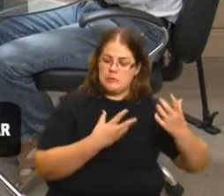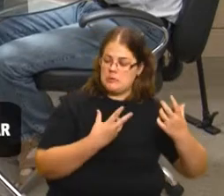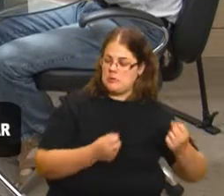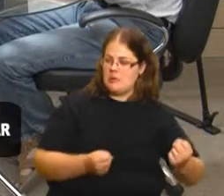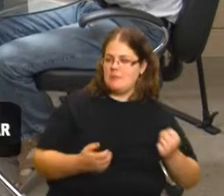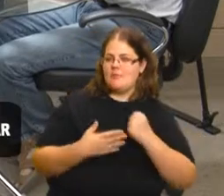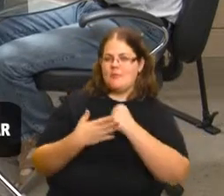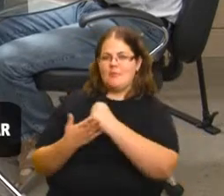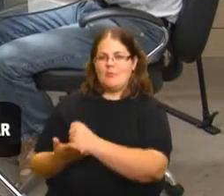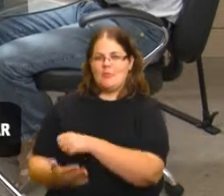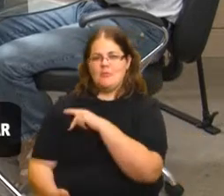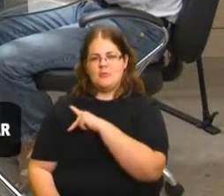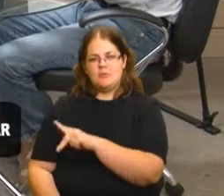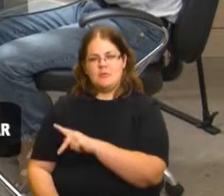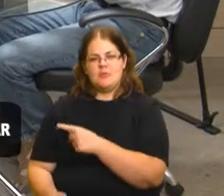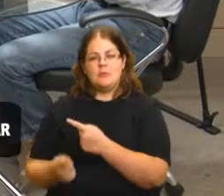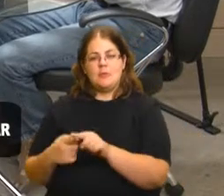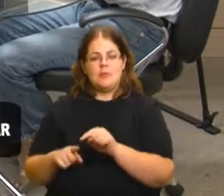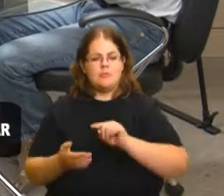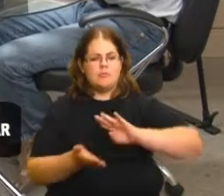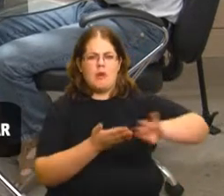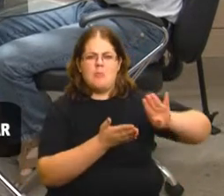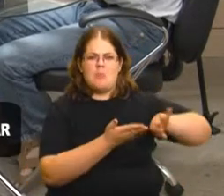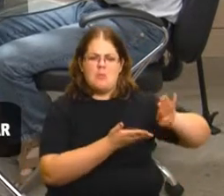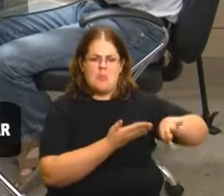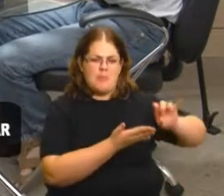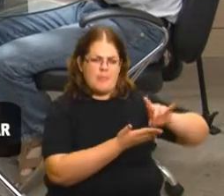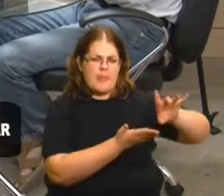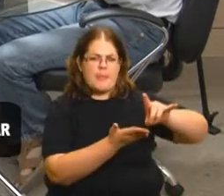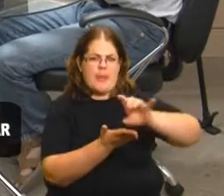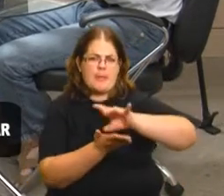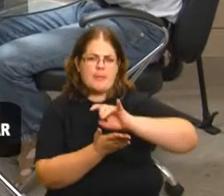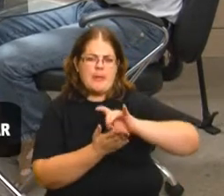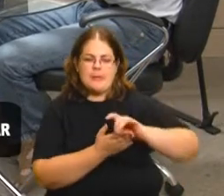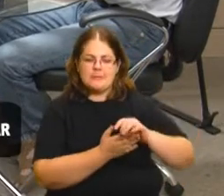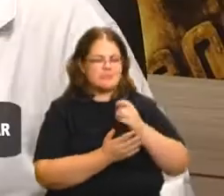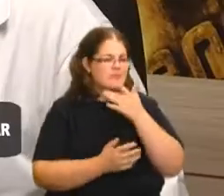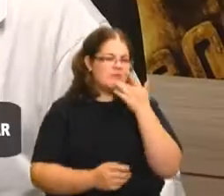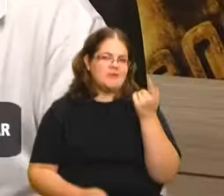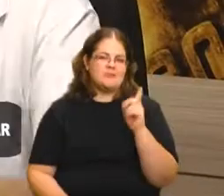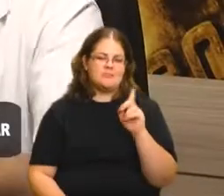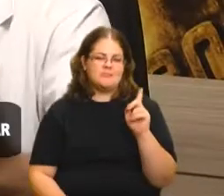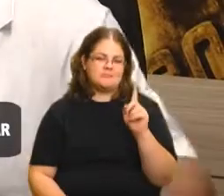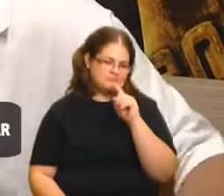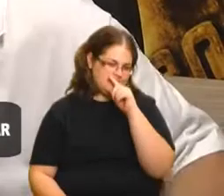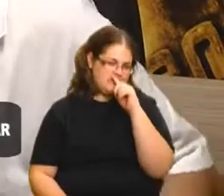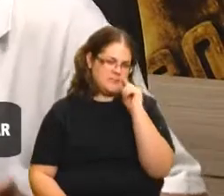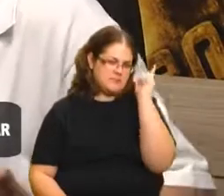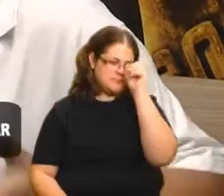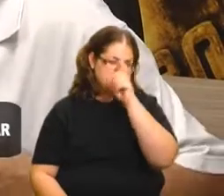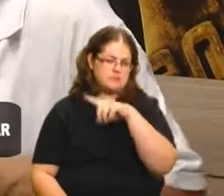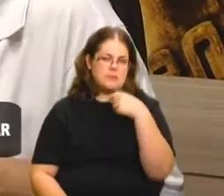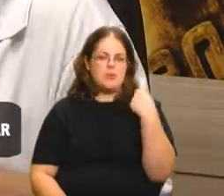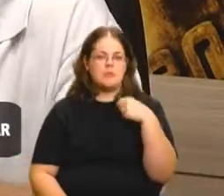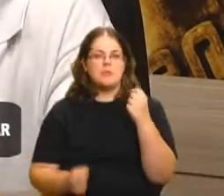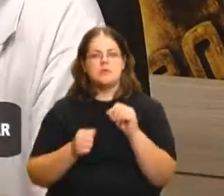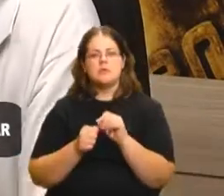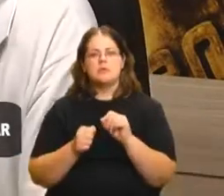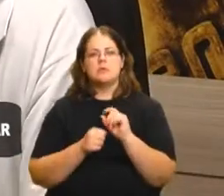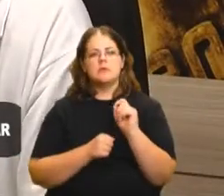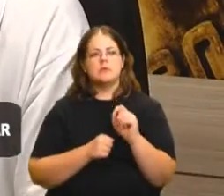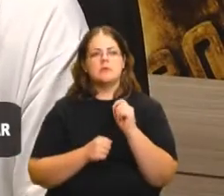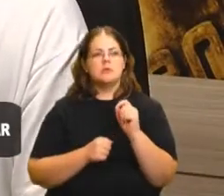Congresso. Como o Congresso tinha sido em grande parte expurgado, era muito fácil, mas eles precisavam, para manter esse